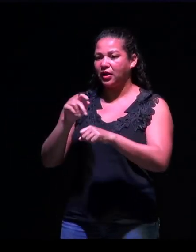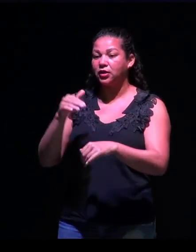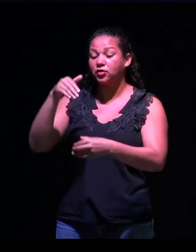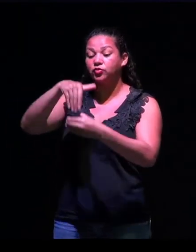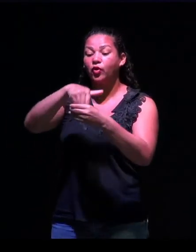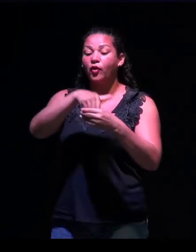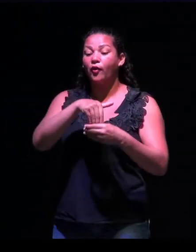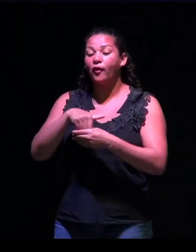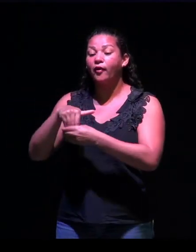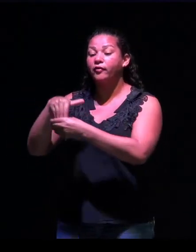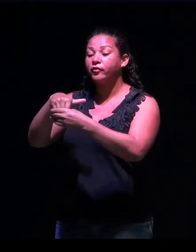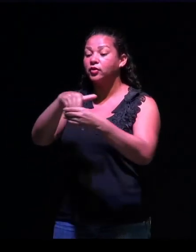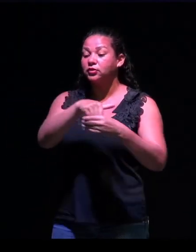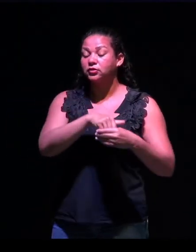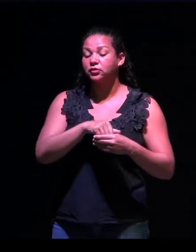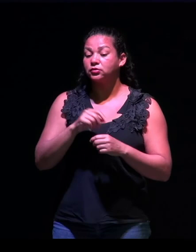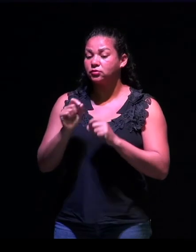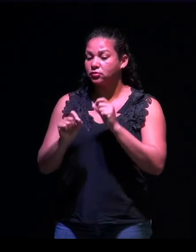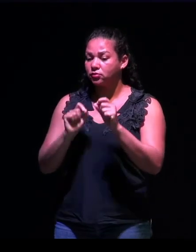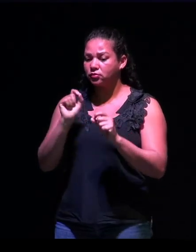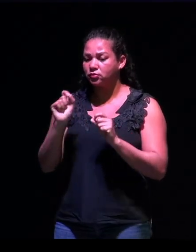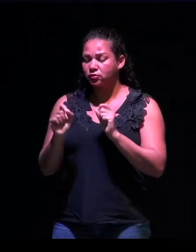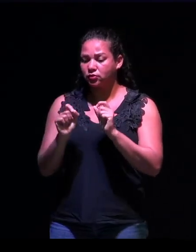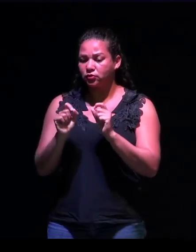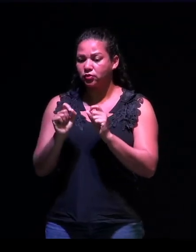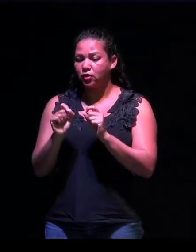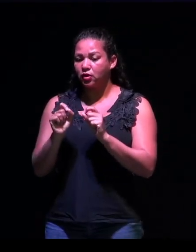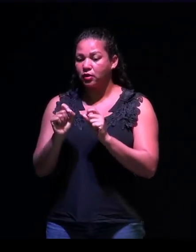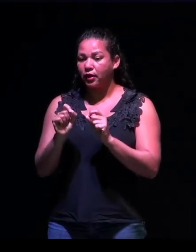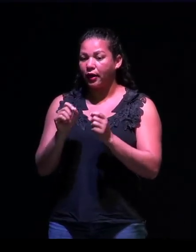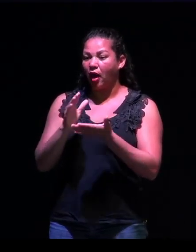empatado, alguém do outro lado da esquerda